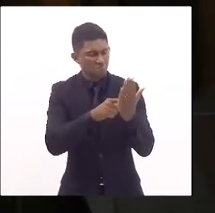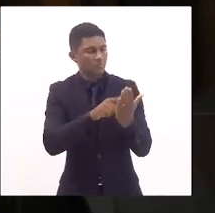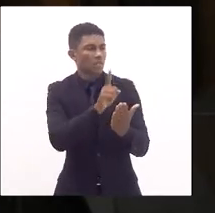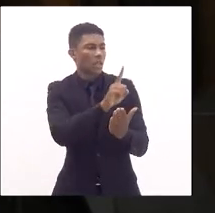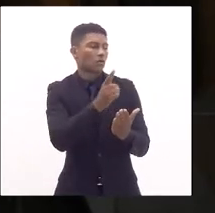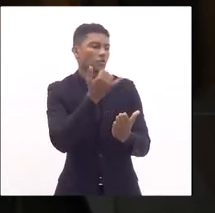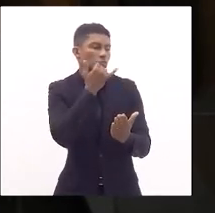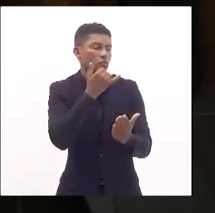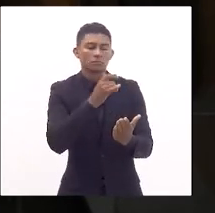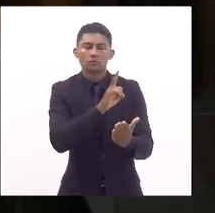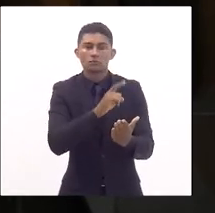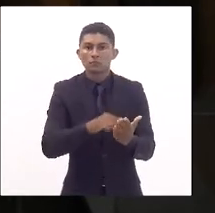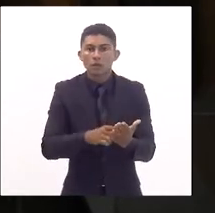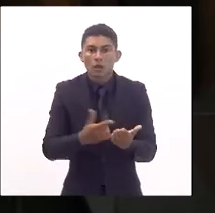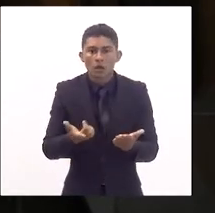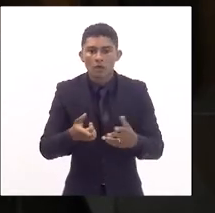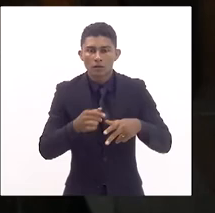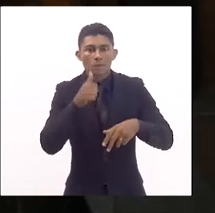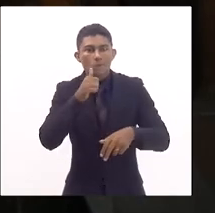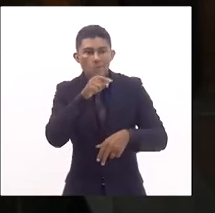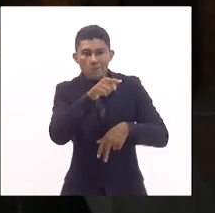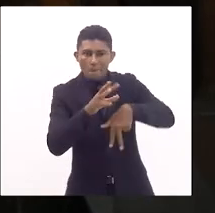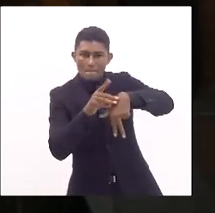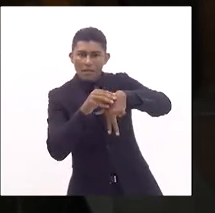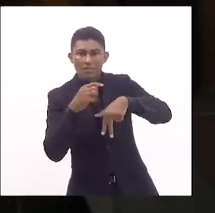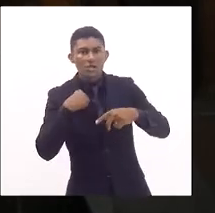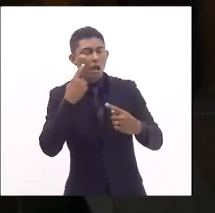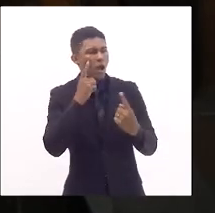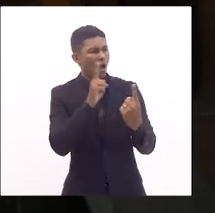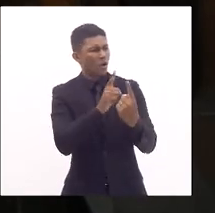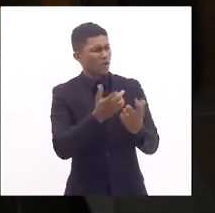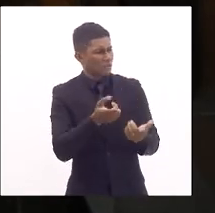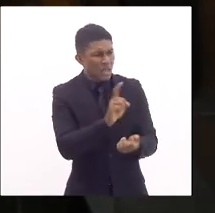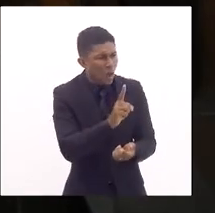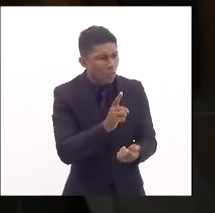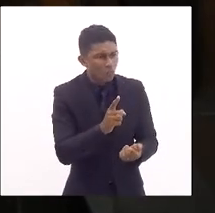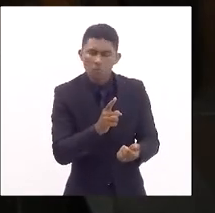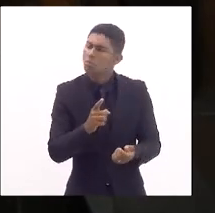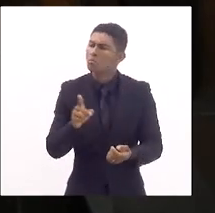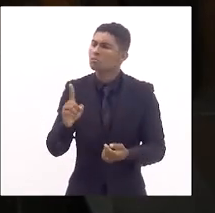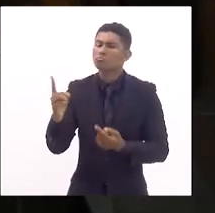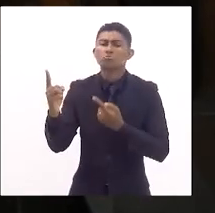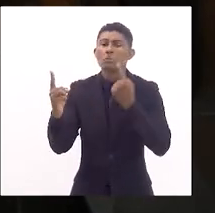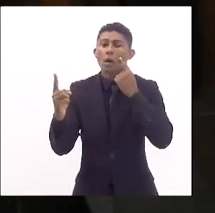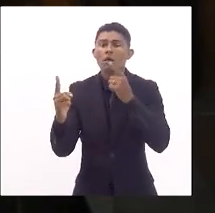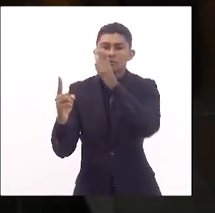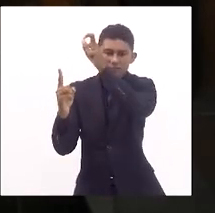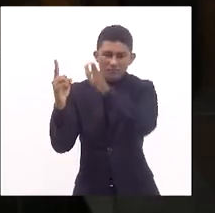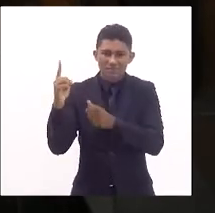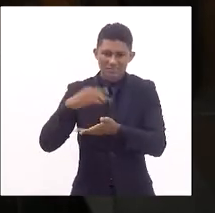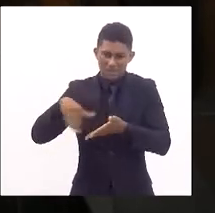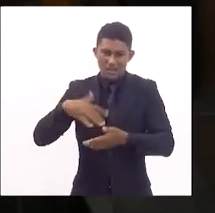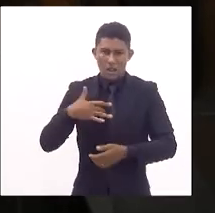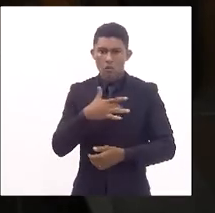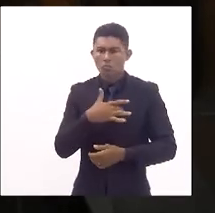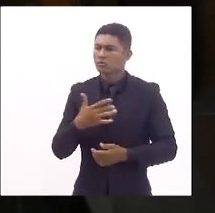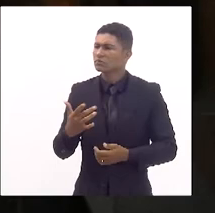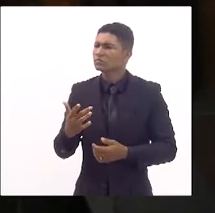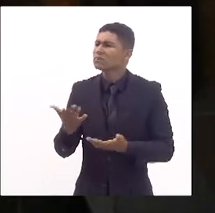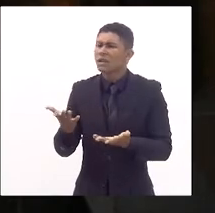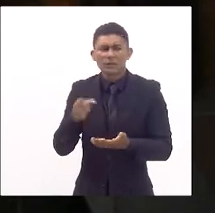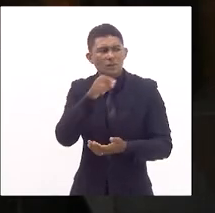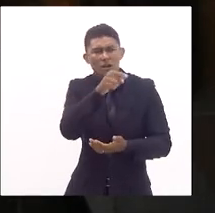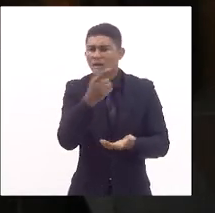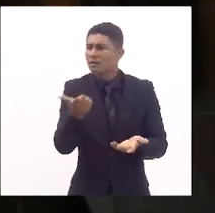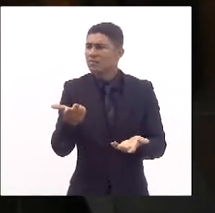paciente por questionar a secretária de saúde que a todo momento de mentir a população o porquê de não